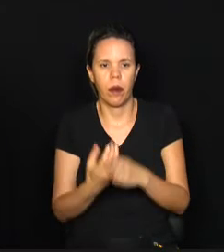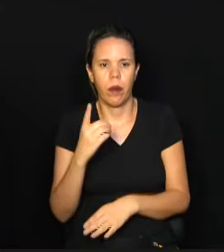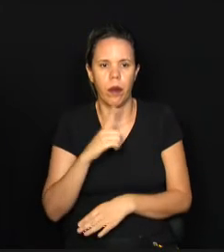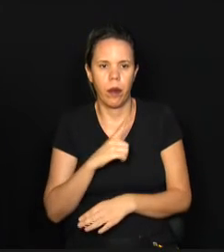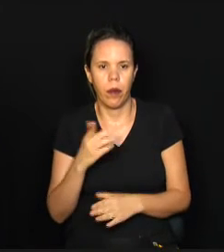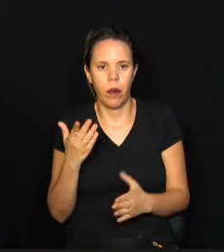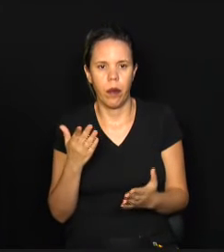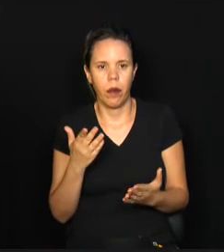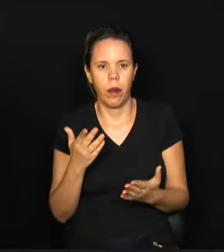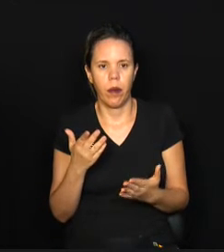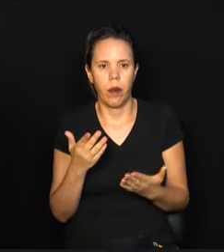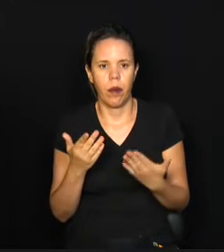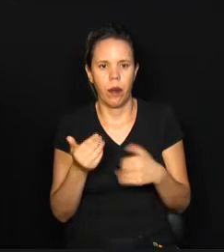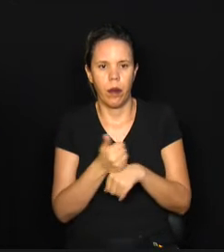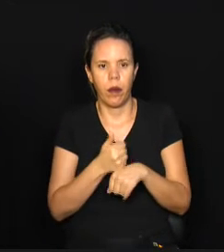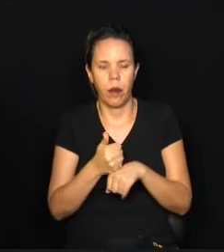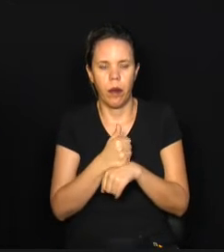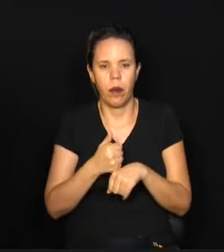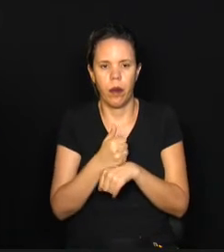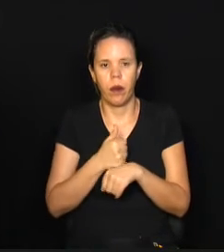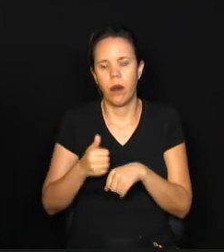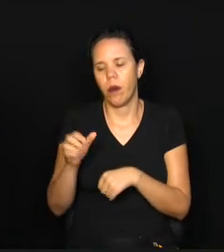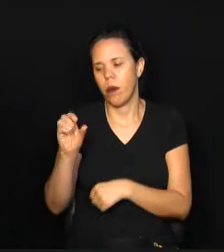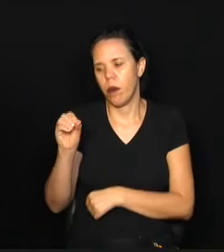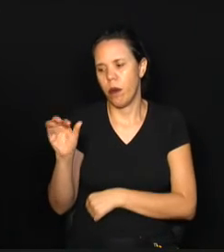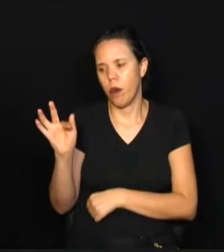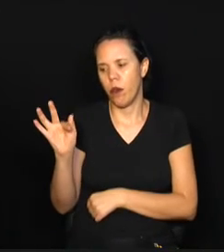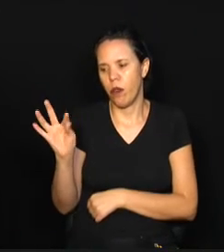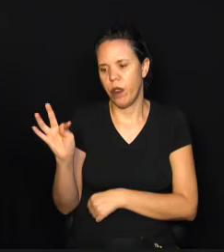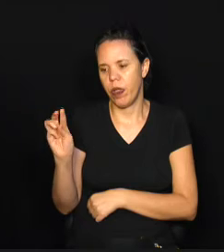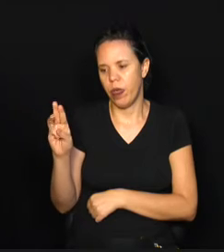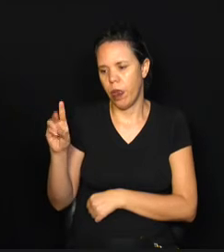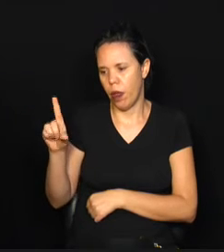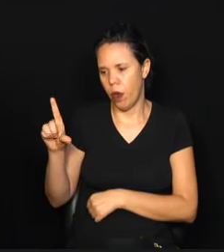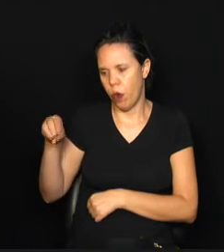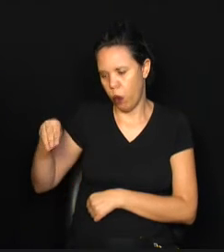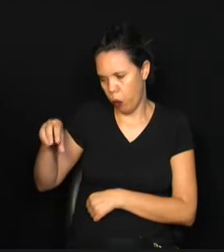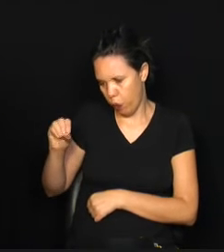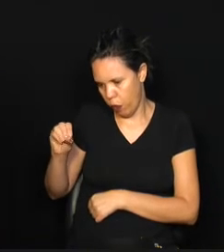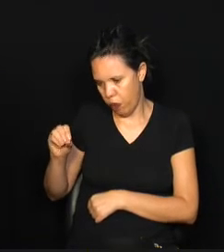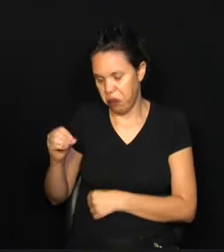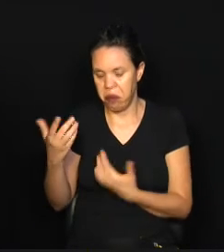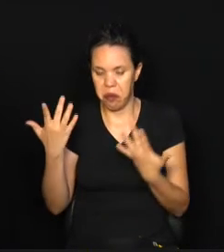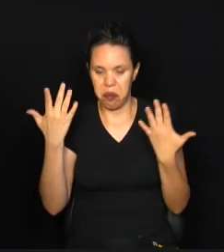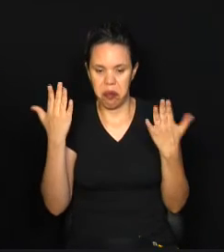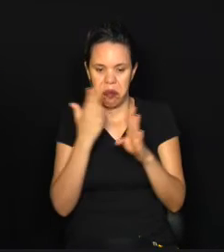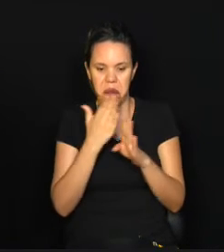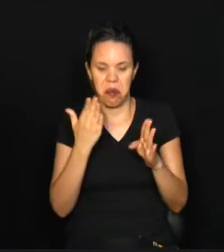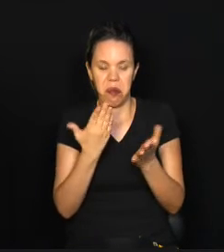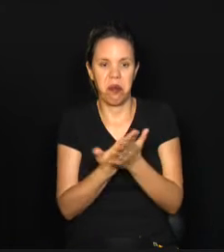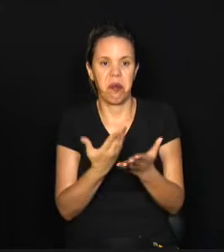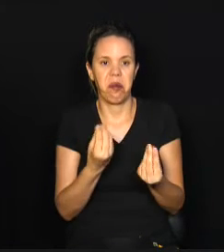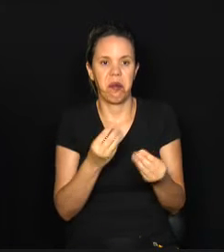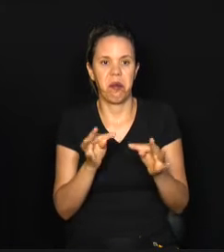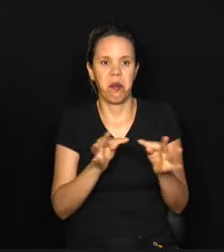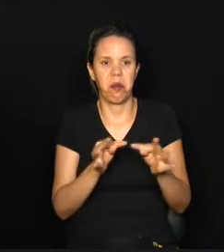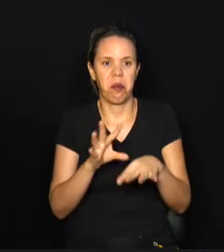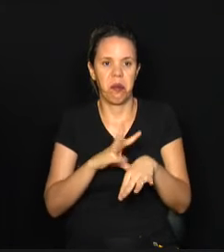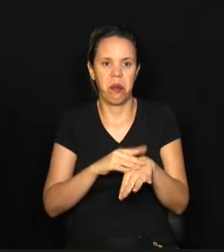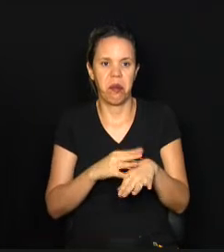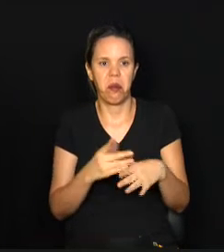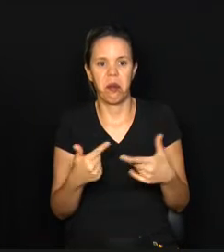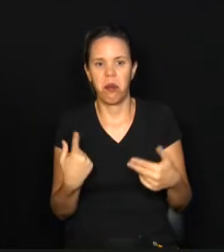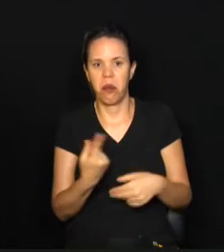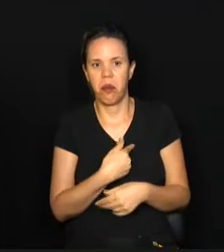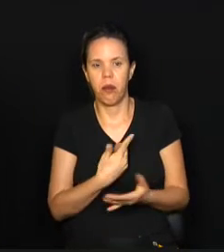diante a classe da oftalmologia, que tem um receio, não sei porquê, né? Se eles estudam tanto para tratar a doença e